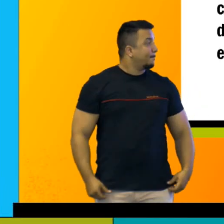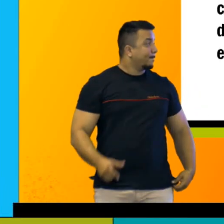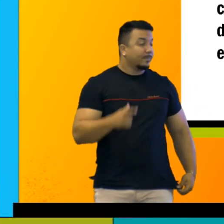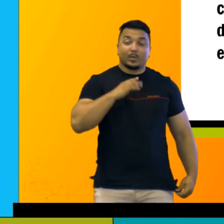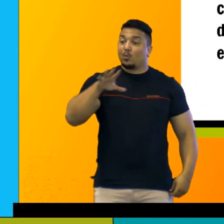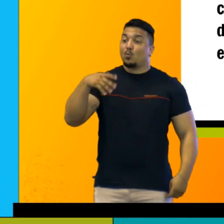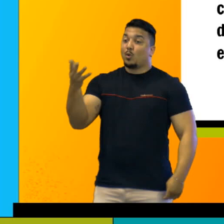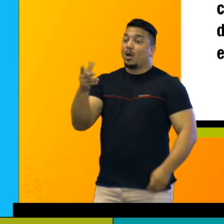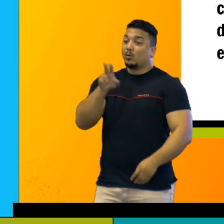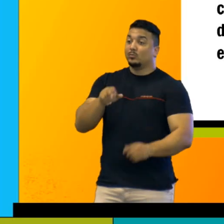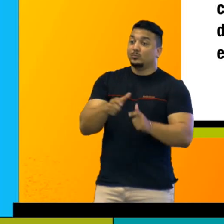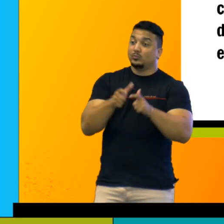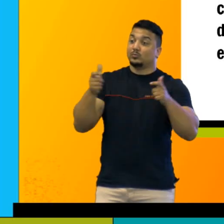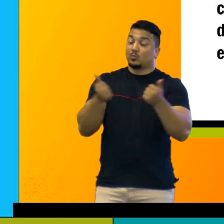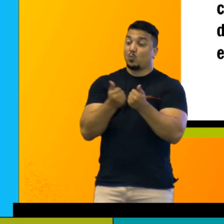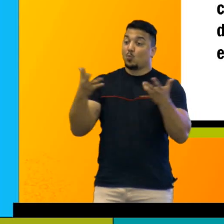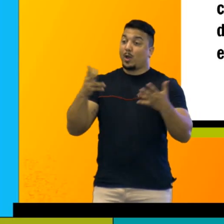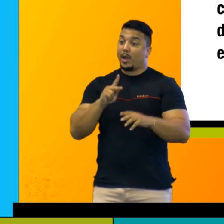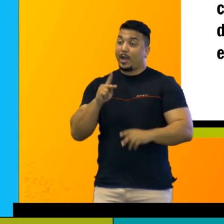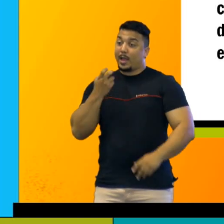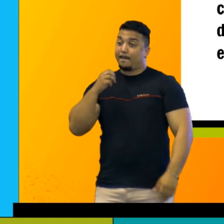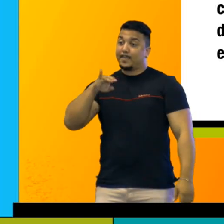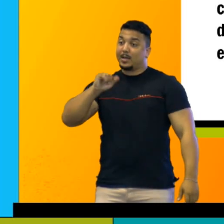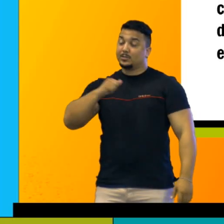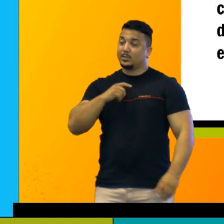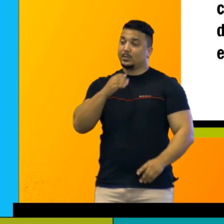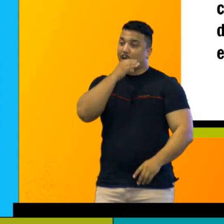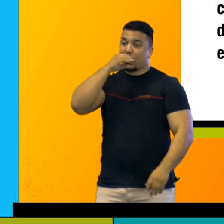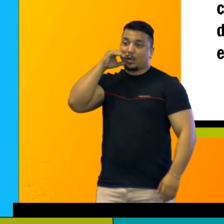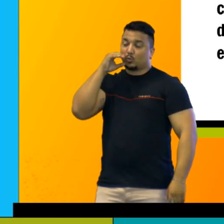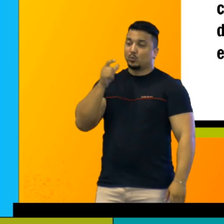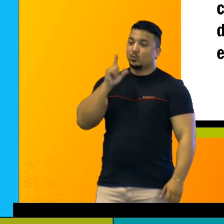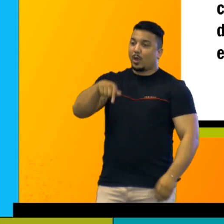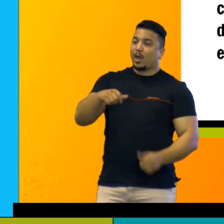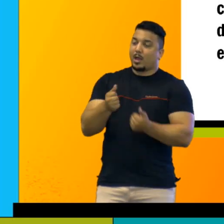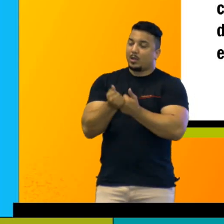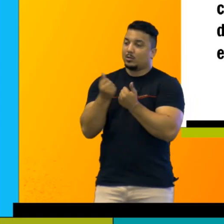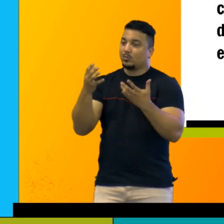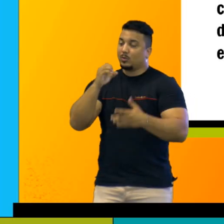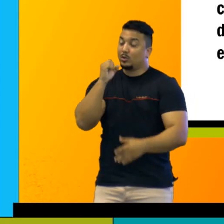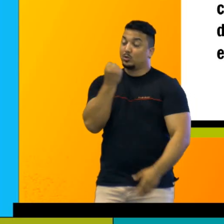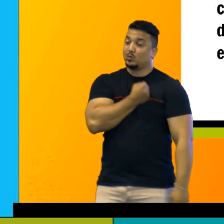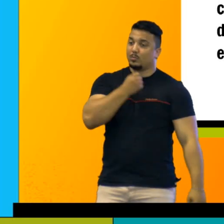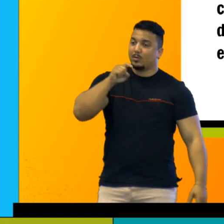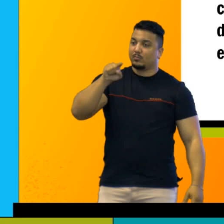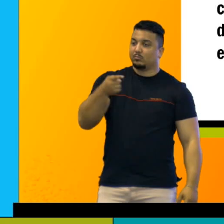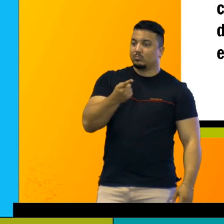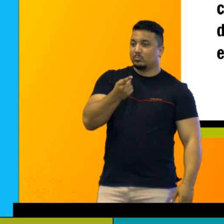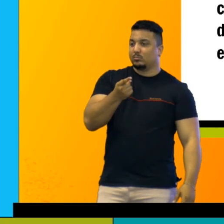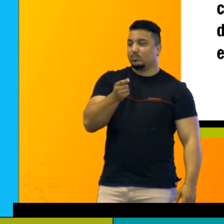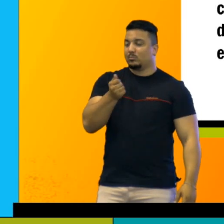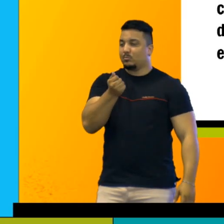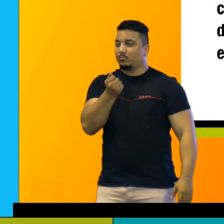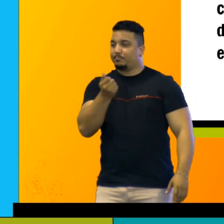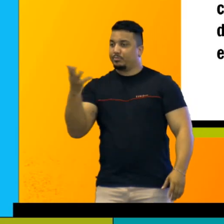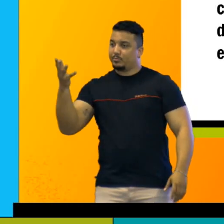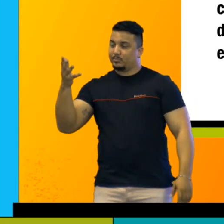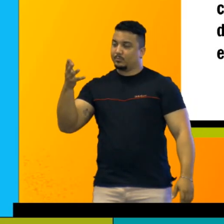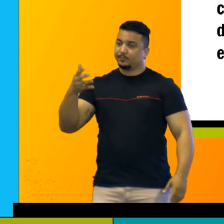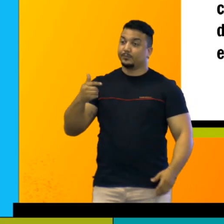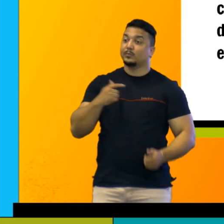a quantidade total de hemácias desse adulto em notação científica? Certo? Qual a quantidade total